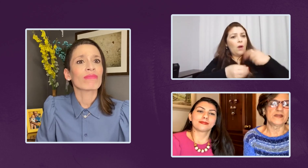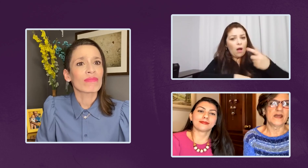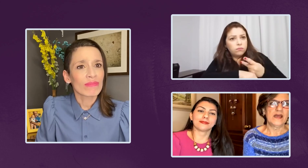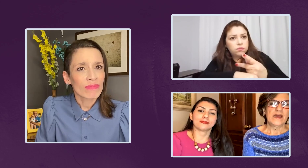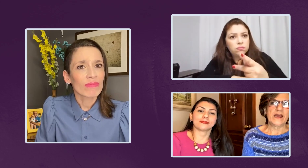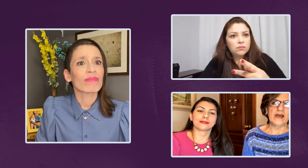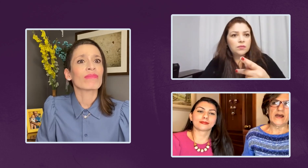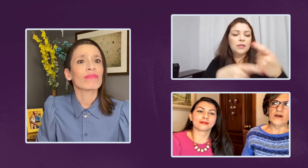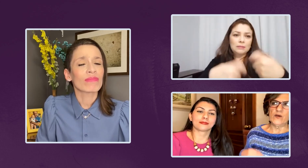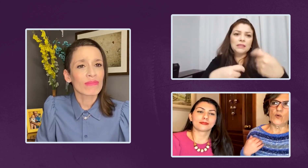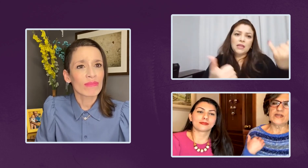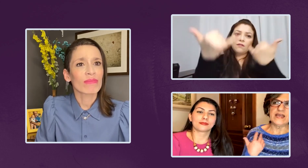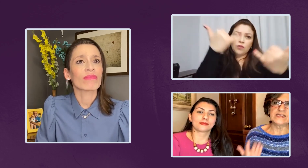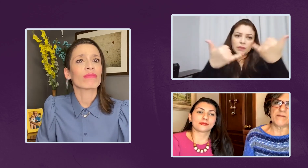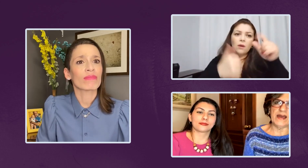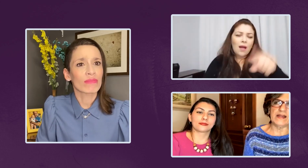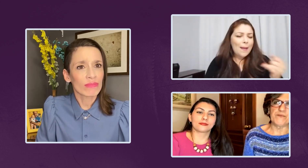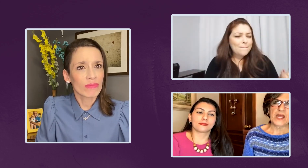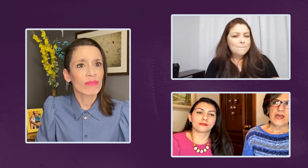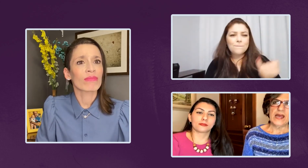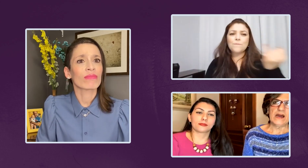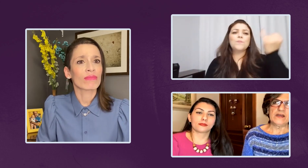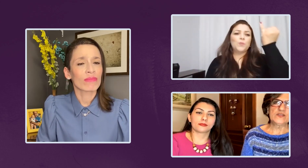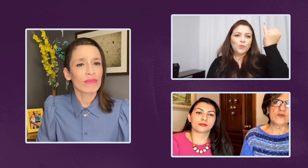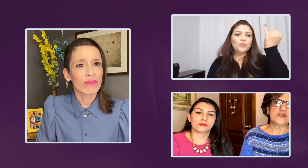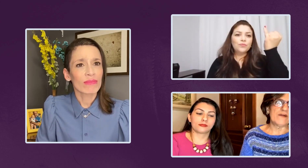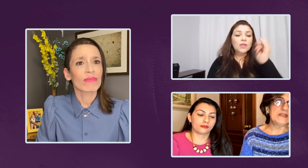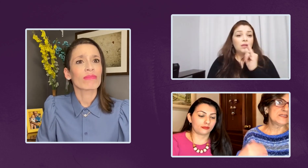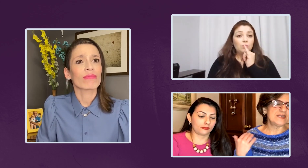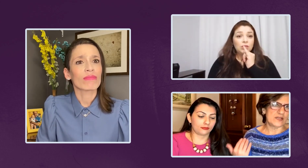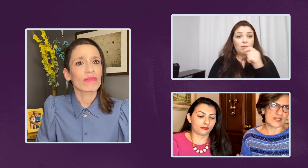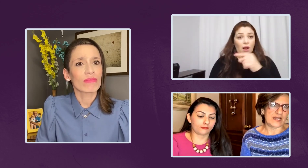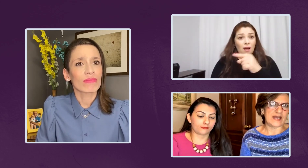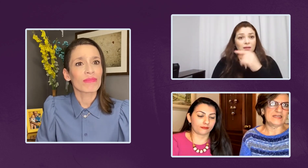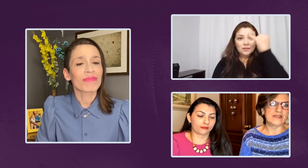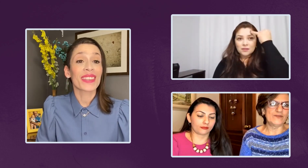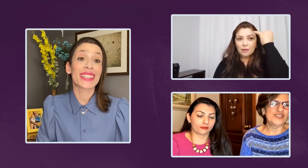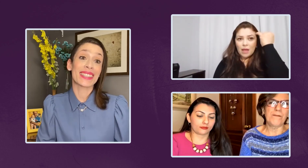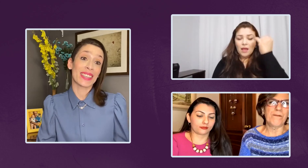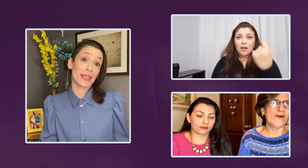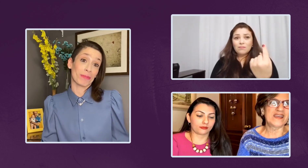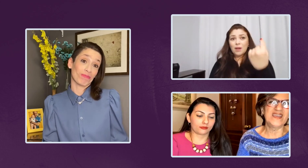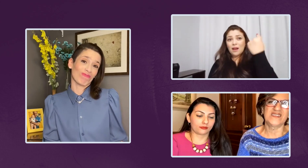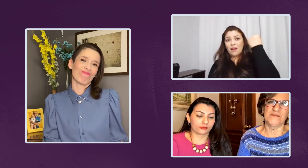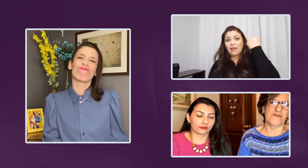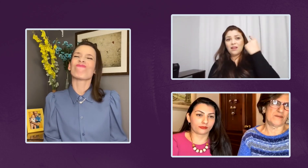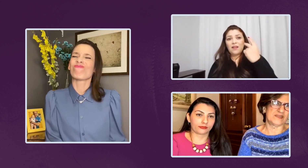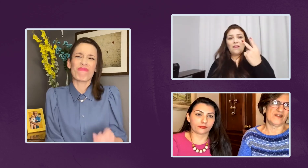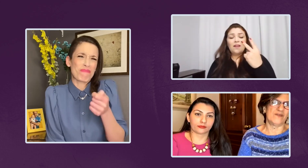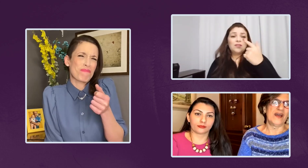importante. Que nem a Isabela, isso aconteceu há 26 anos atrás, então eu tinha